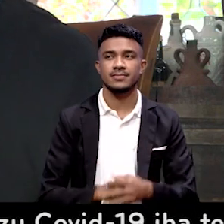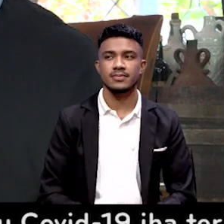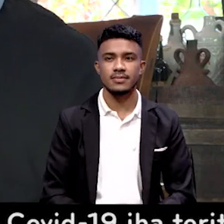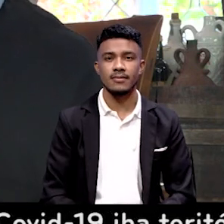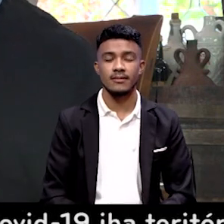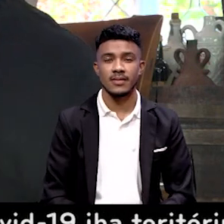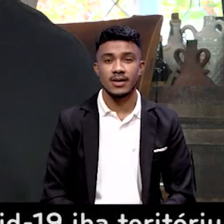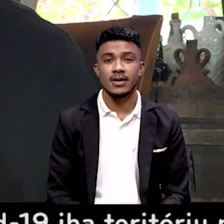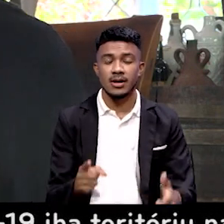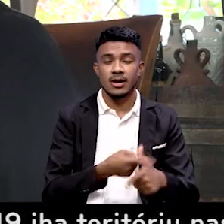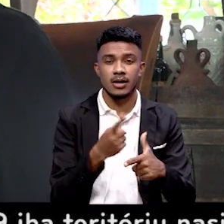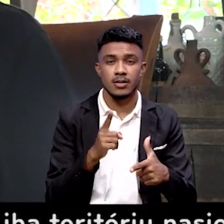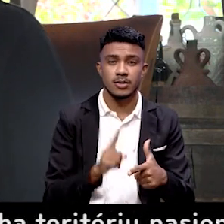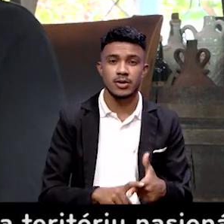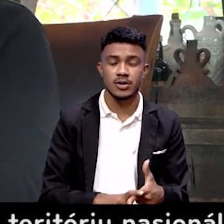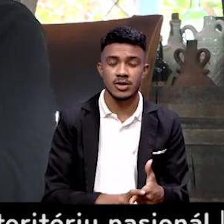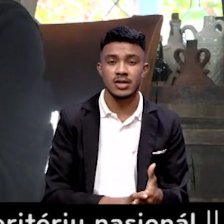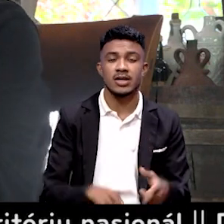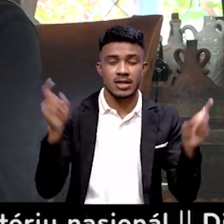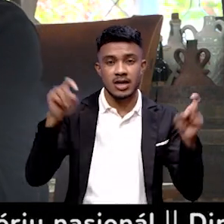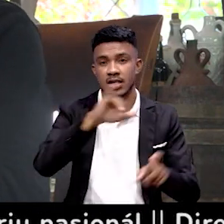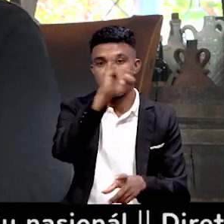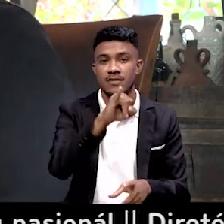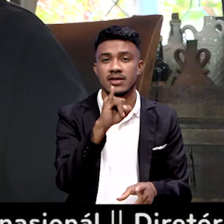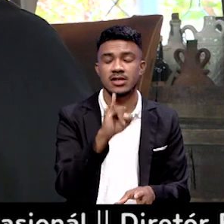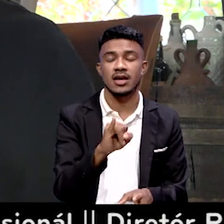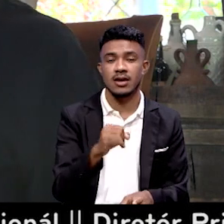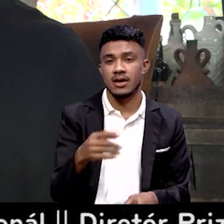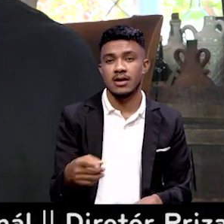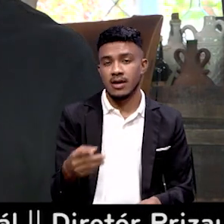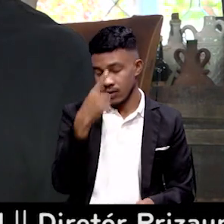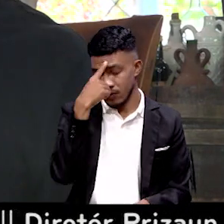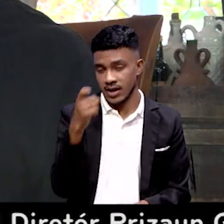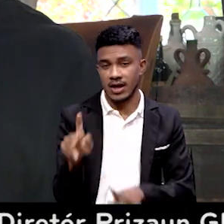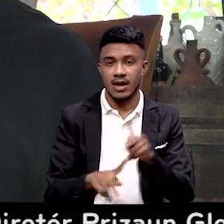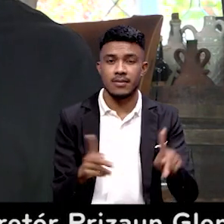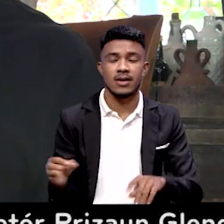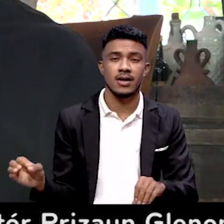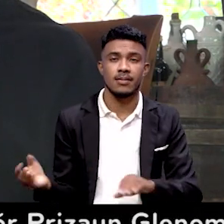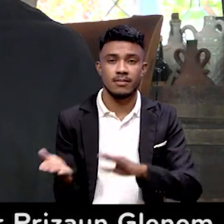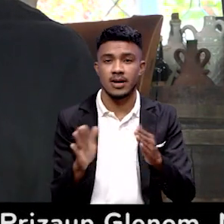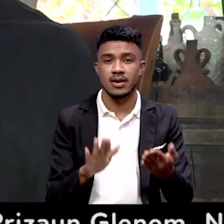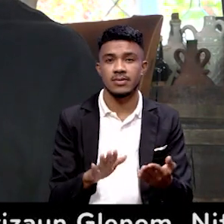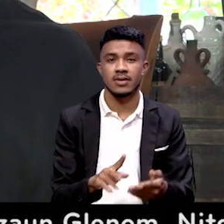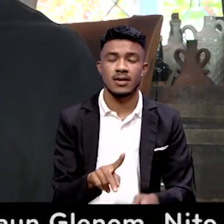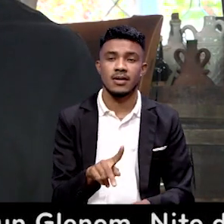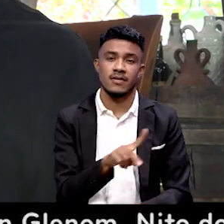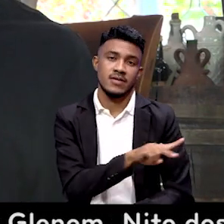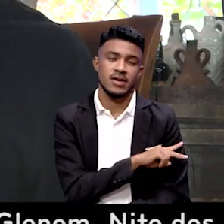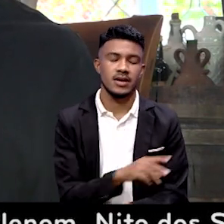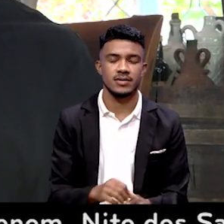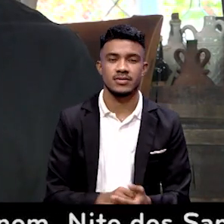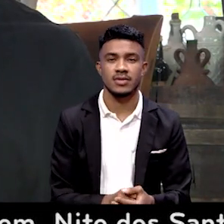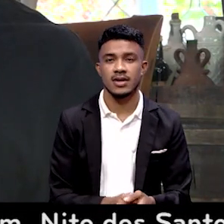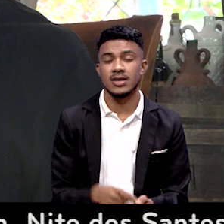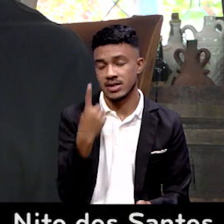e depois tem que investigar. Tamba sama que emana bem mate, né? A vacina. Sema colia para